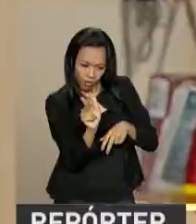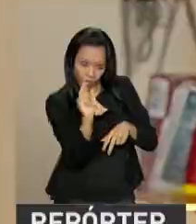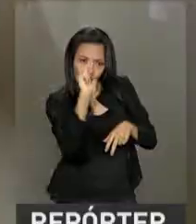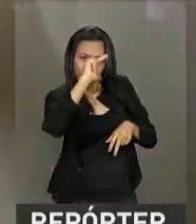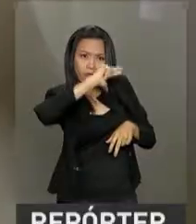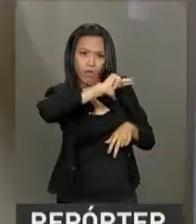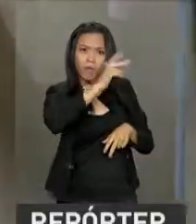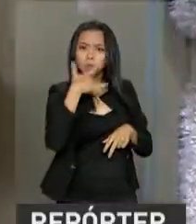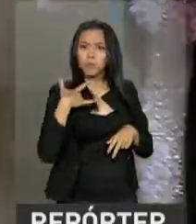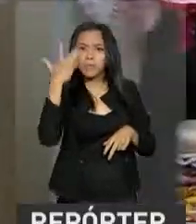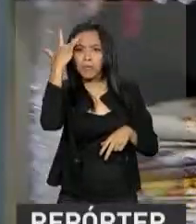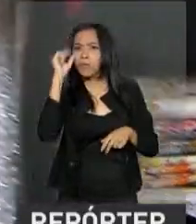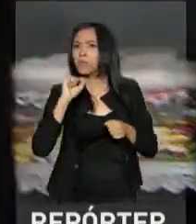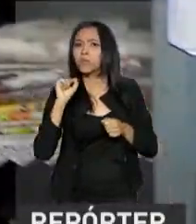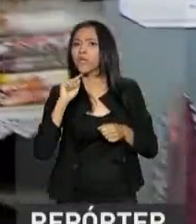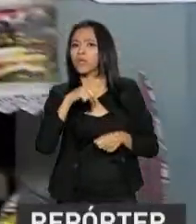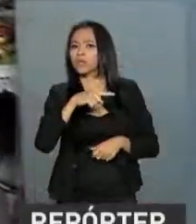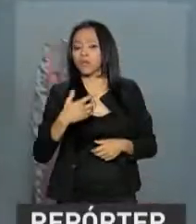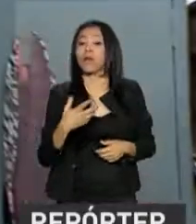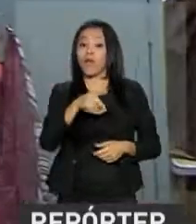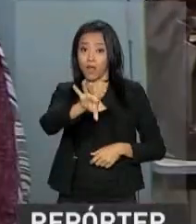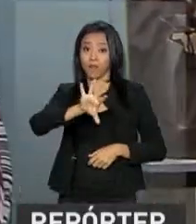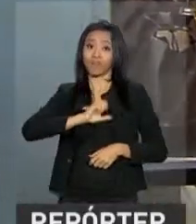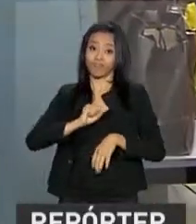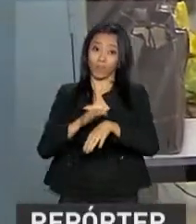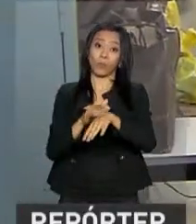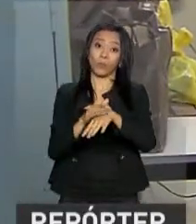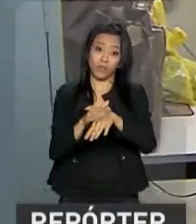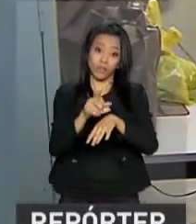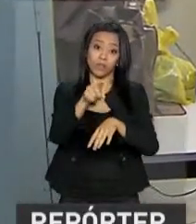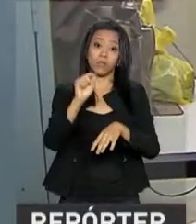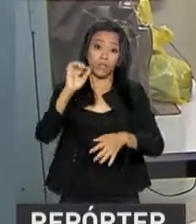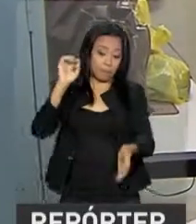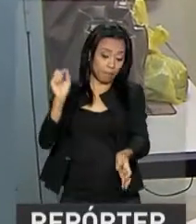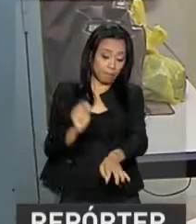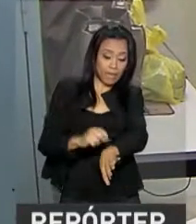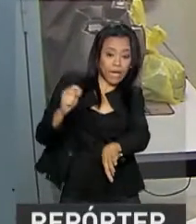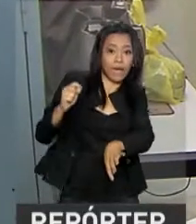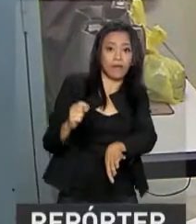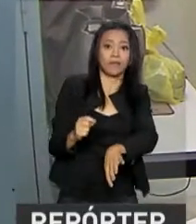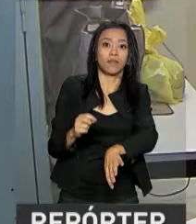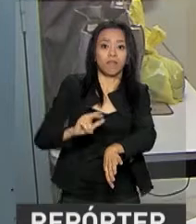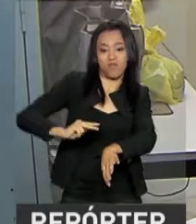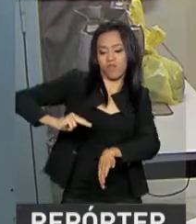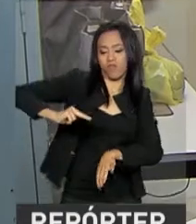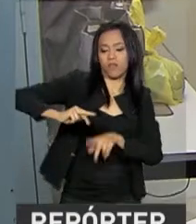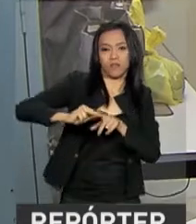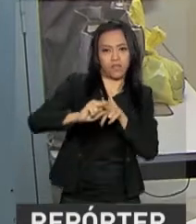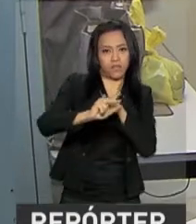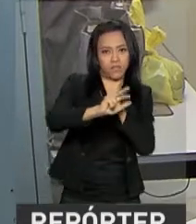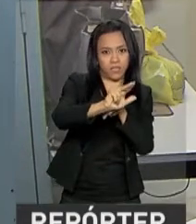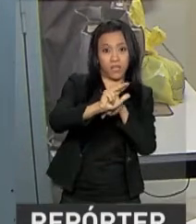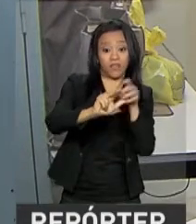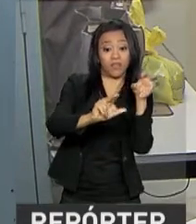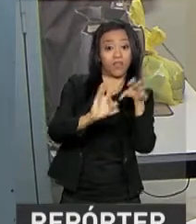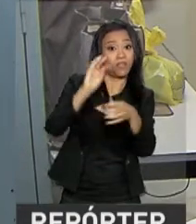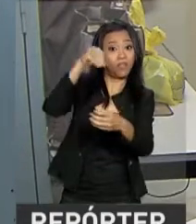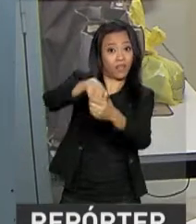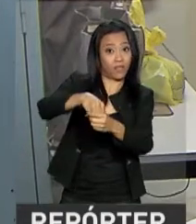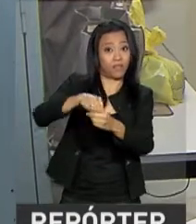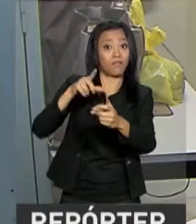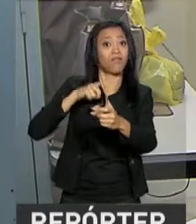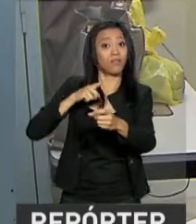aquilo né maria neusa contraiu a doença depois de ser picada pelo barbeiro inseto hospedeiro do trypanosoma